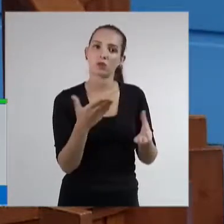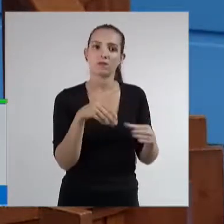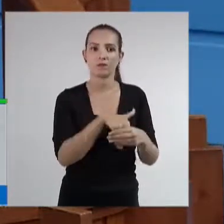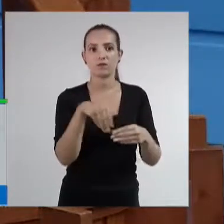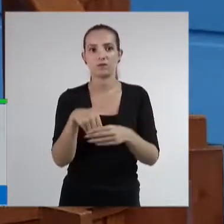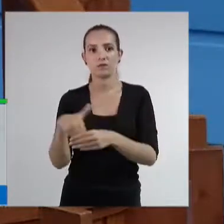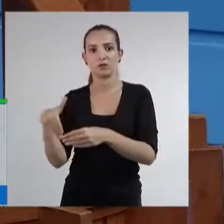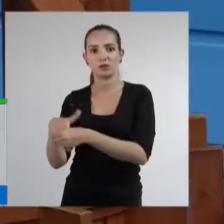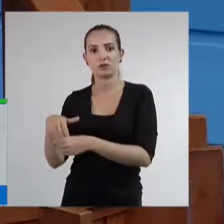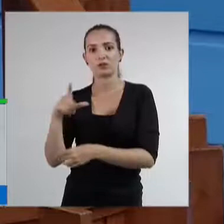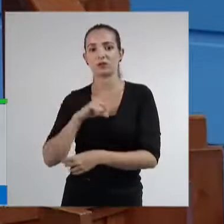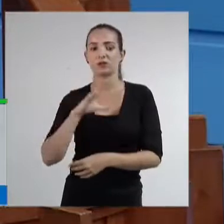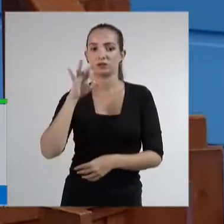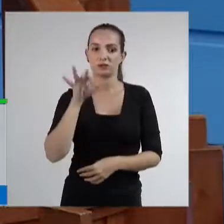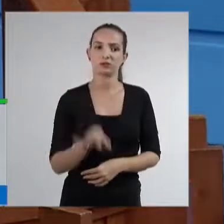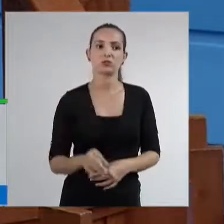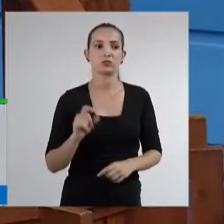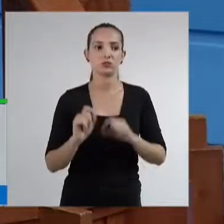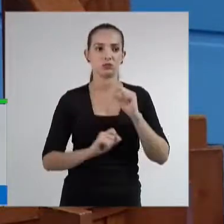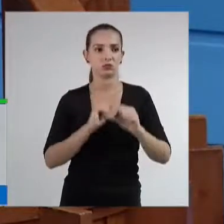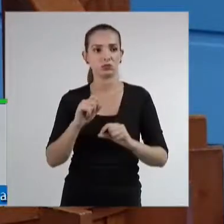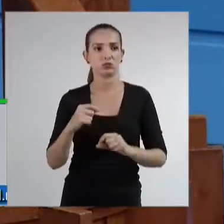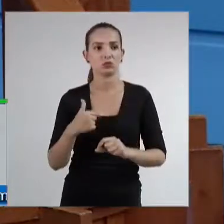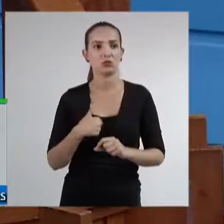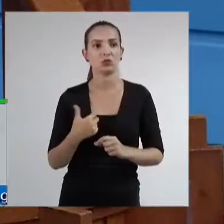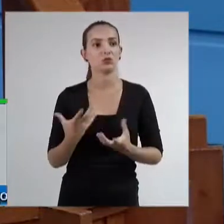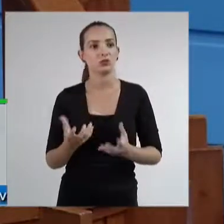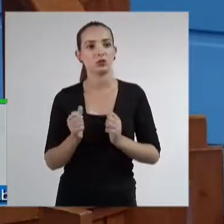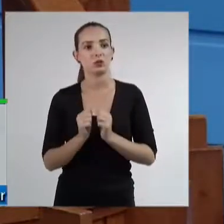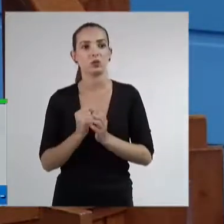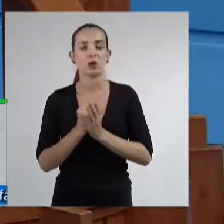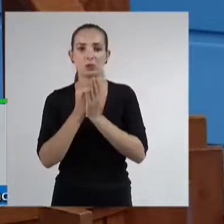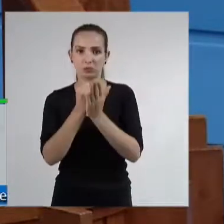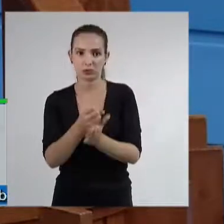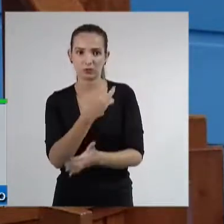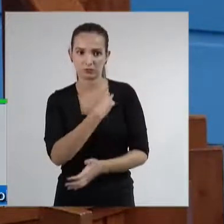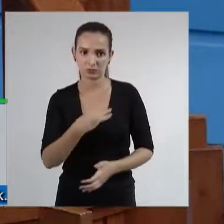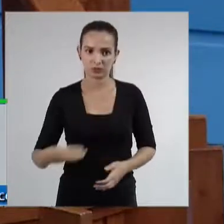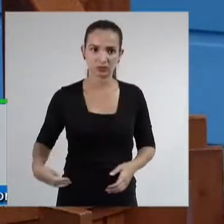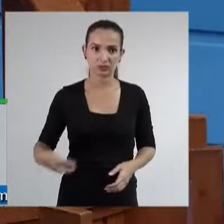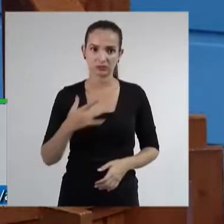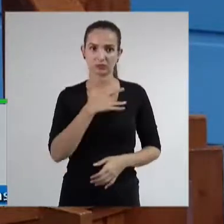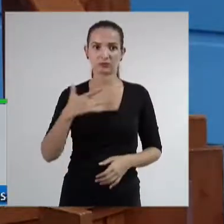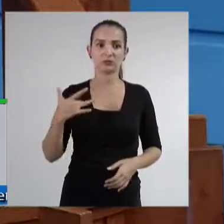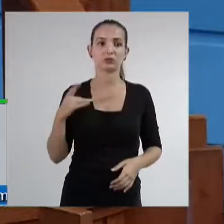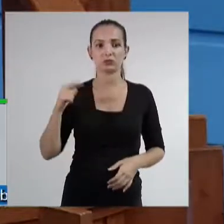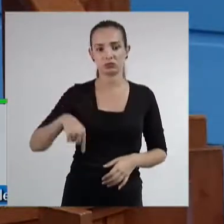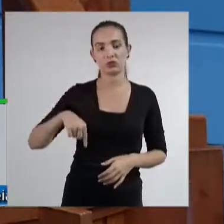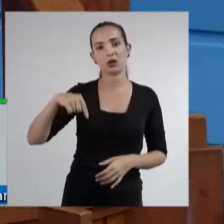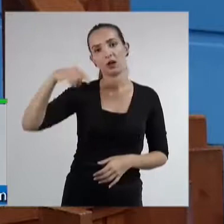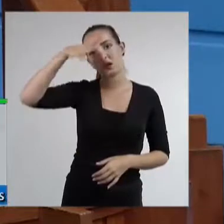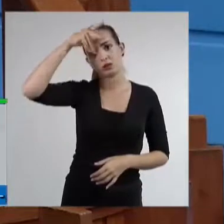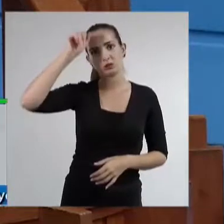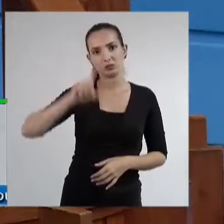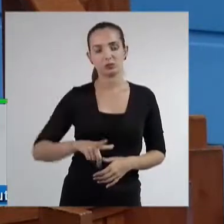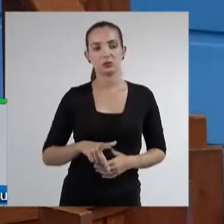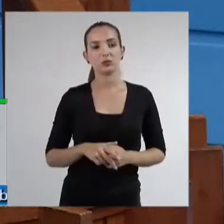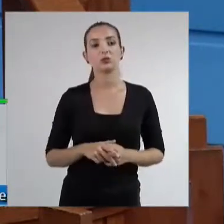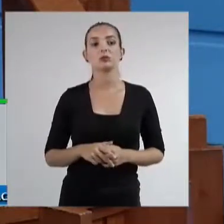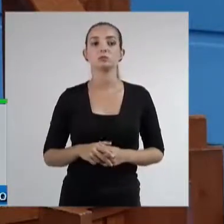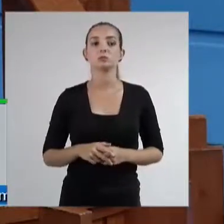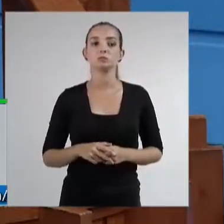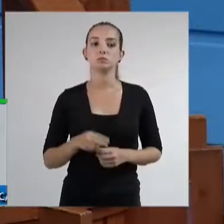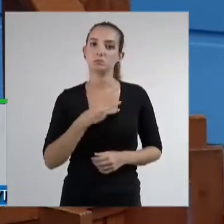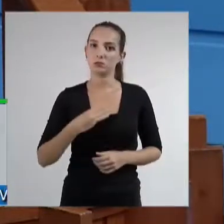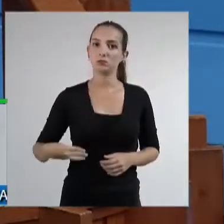tenho certeza que vou contar aí com o apoio do nosso ministro da Saúde, que é do nosso estado, uma pessoa sensível a essas causas.